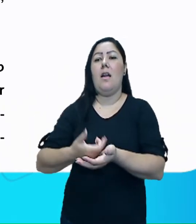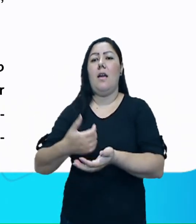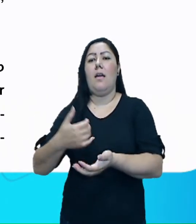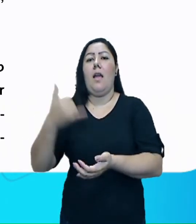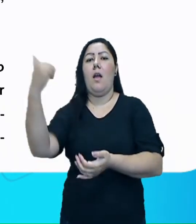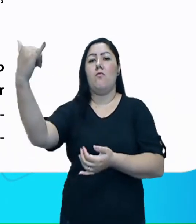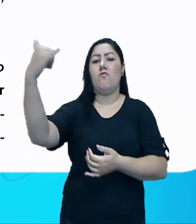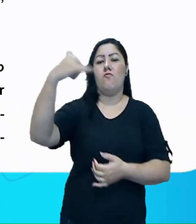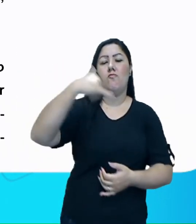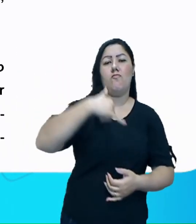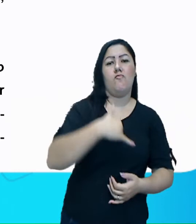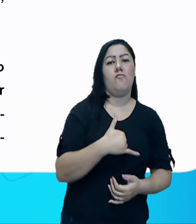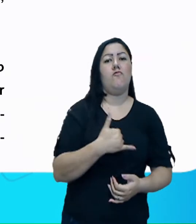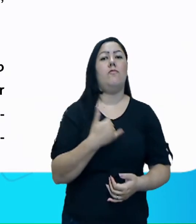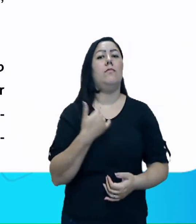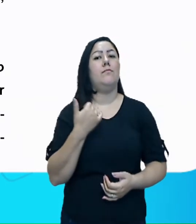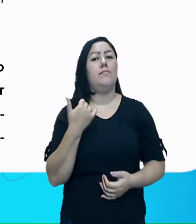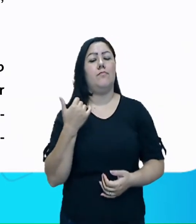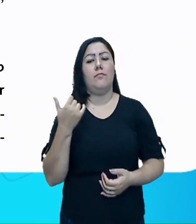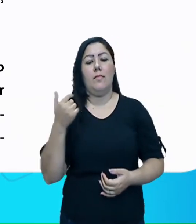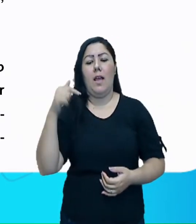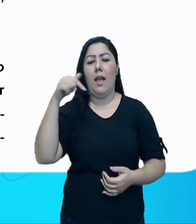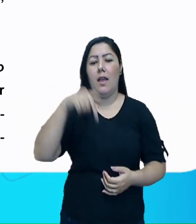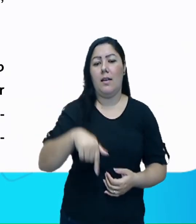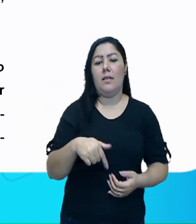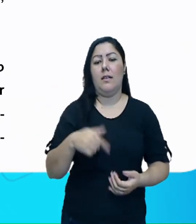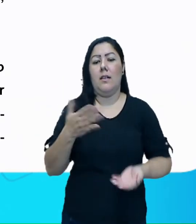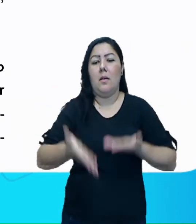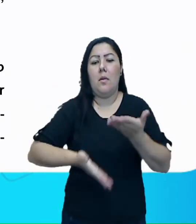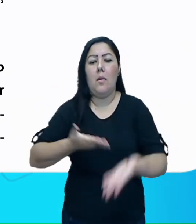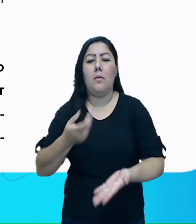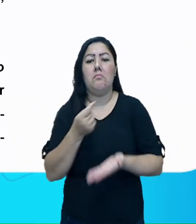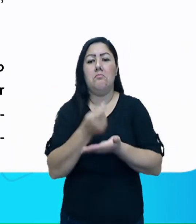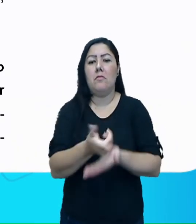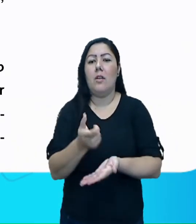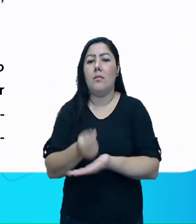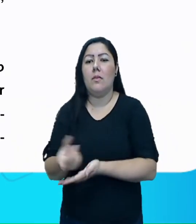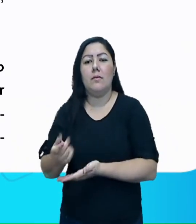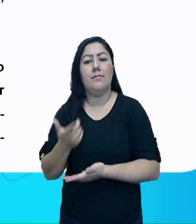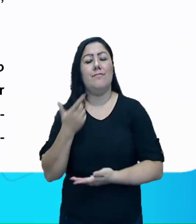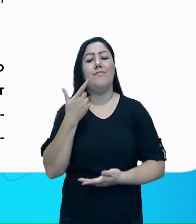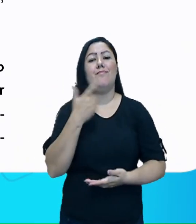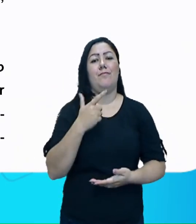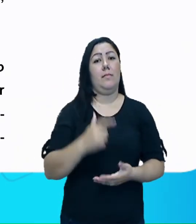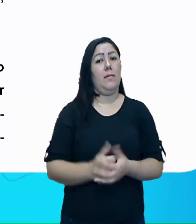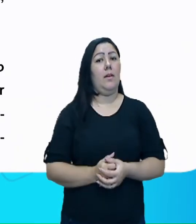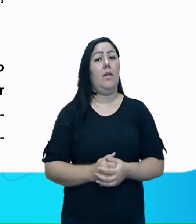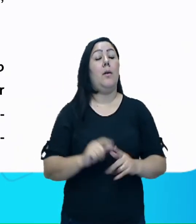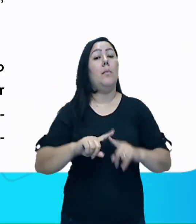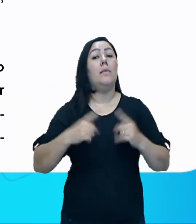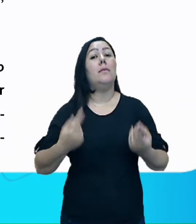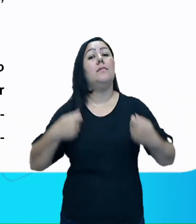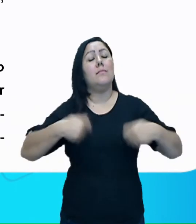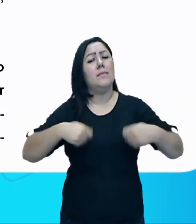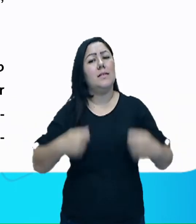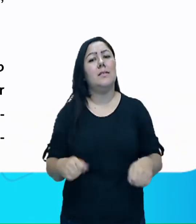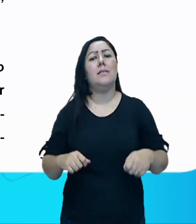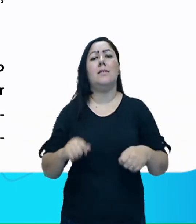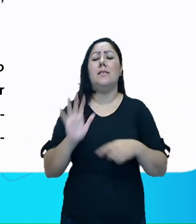não atrapalhar ou, realisticamente, atrapalhar o mínimo possível, ou